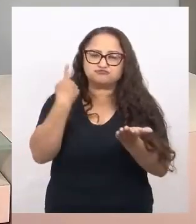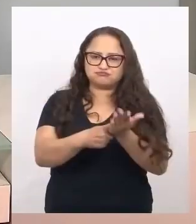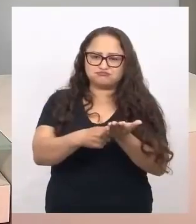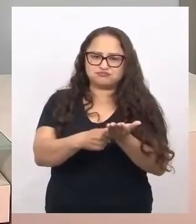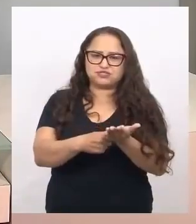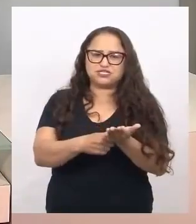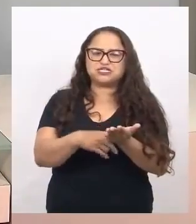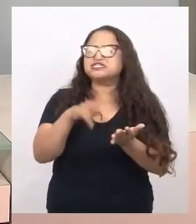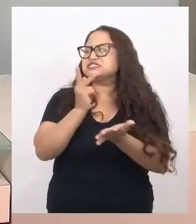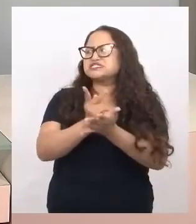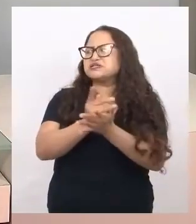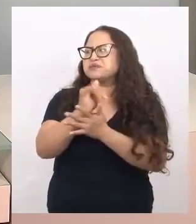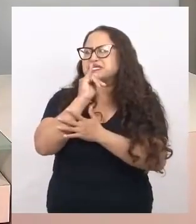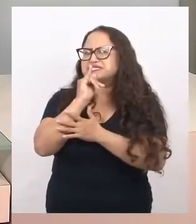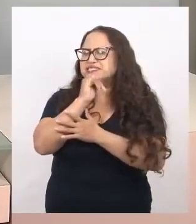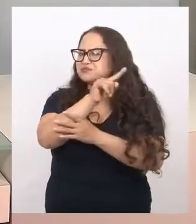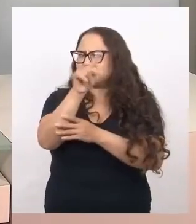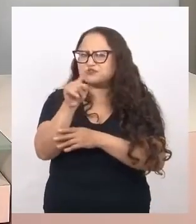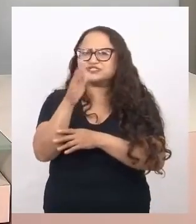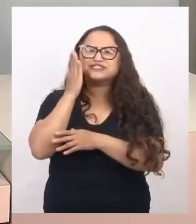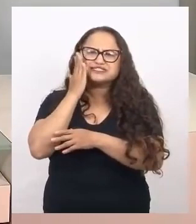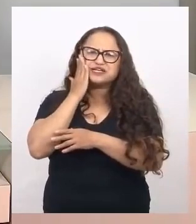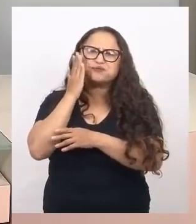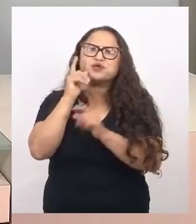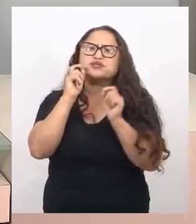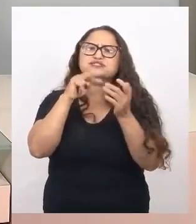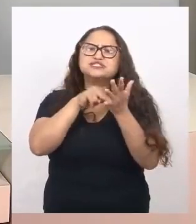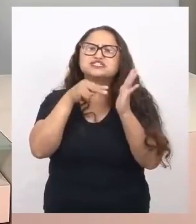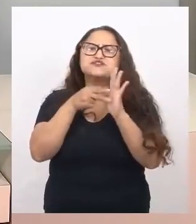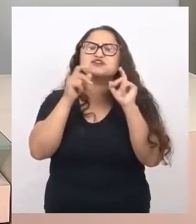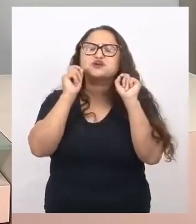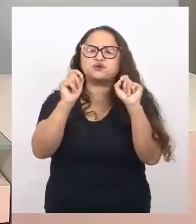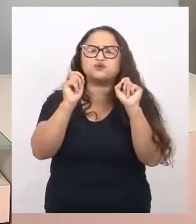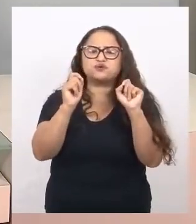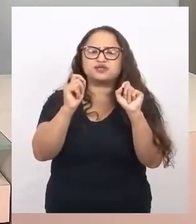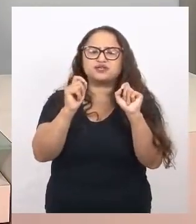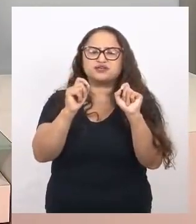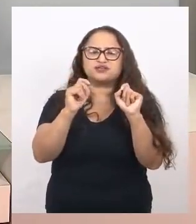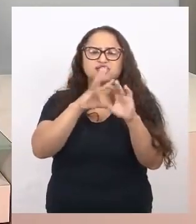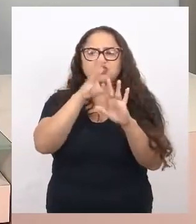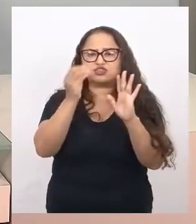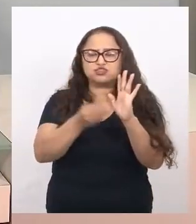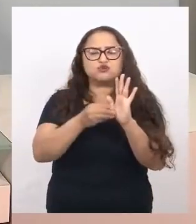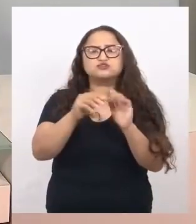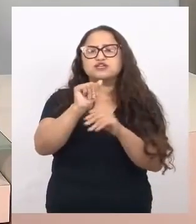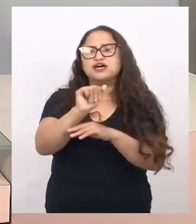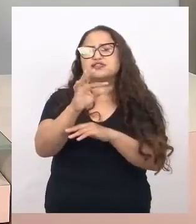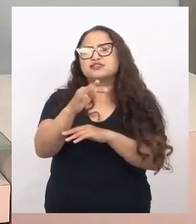vários exemplos para vocês verem o que isso significa concretamente essas aulas do ATPI.